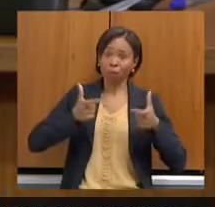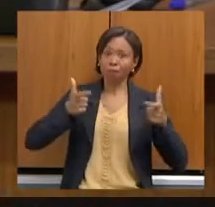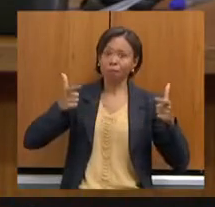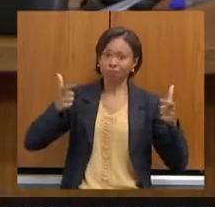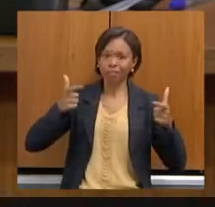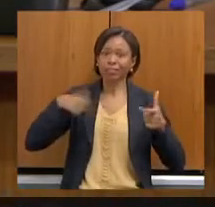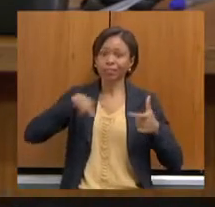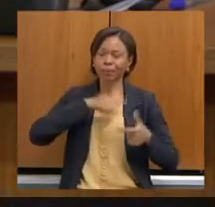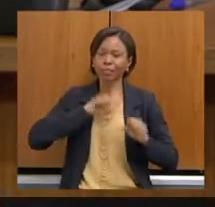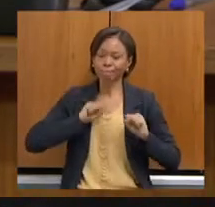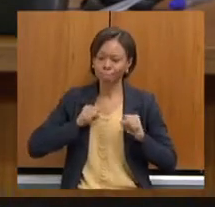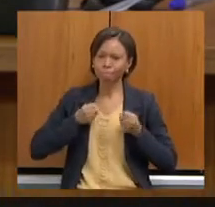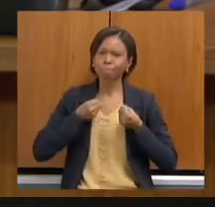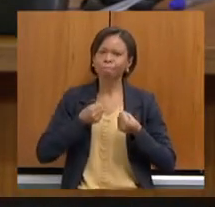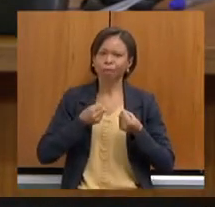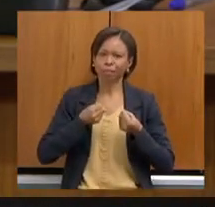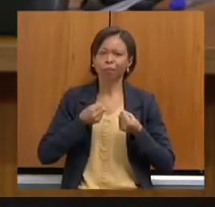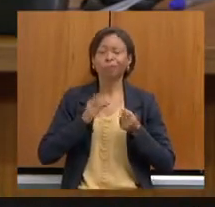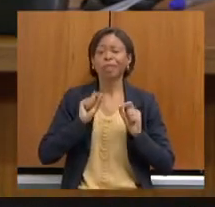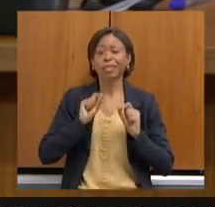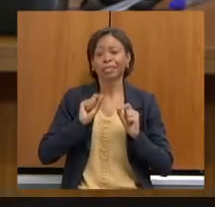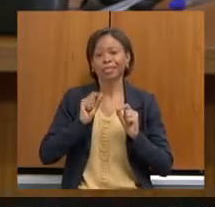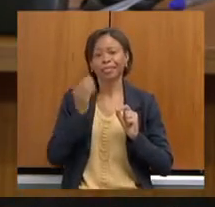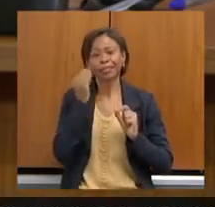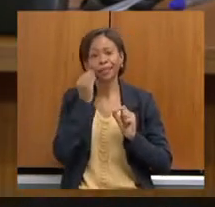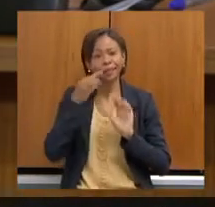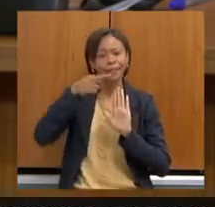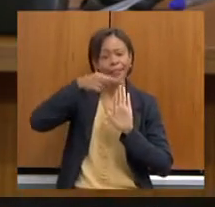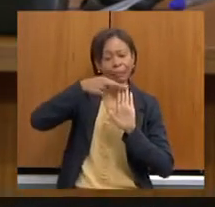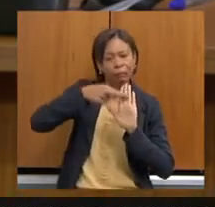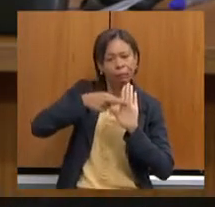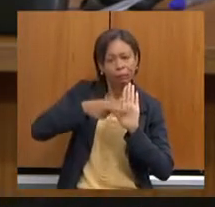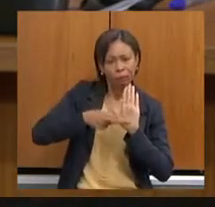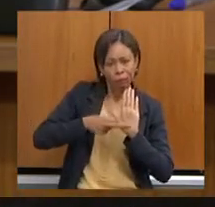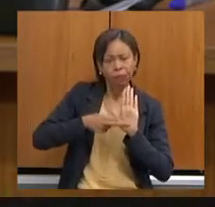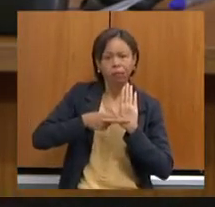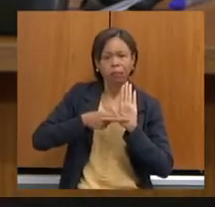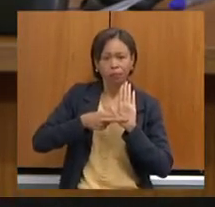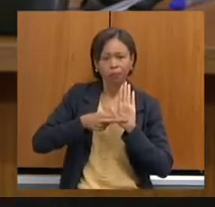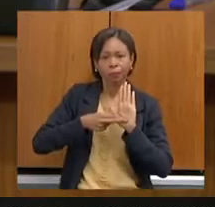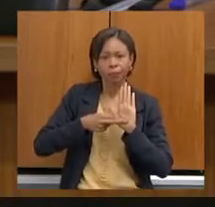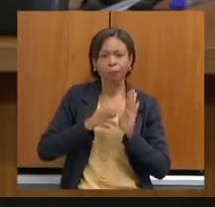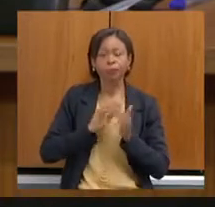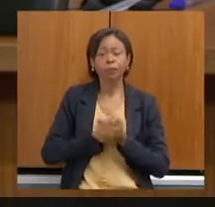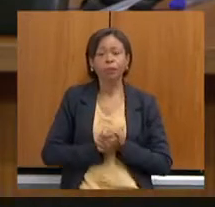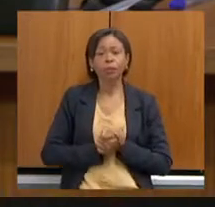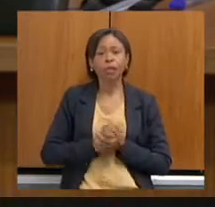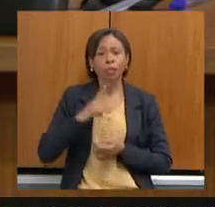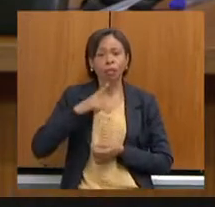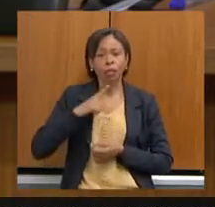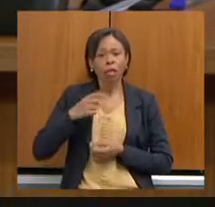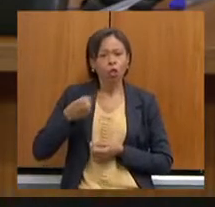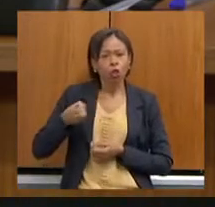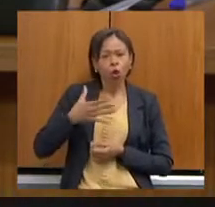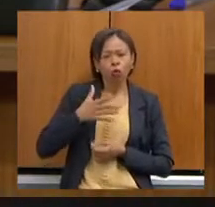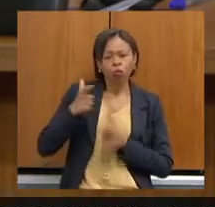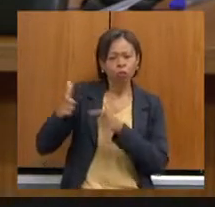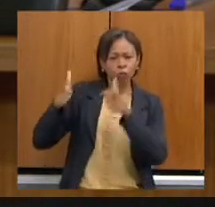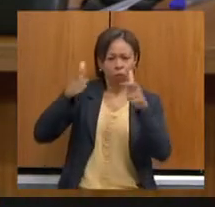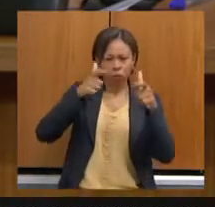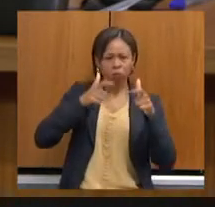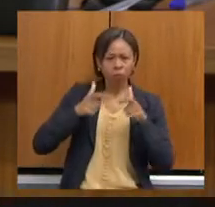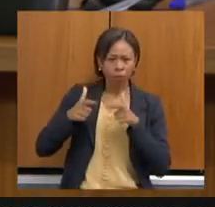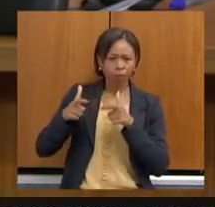muito grande para aumentar a regularização e temos aqui novas regiões que estão